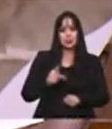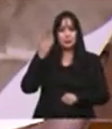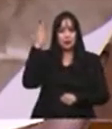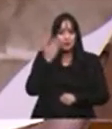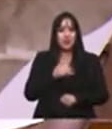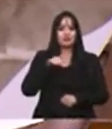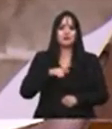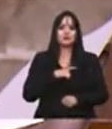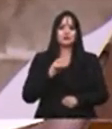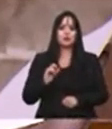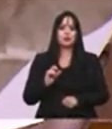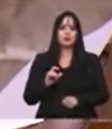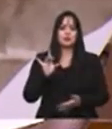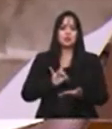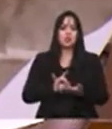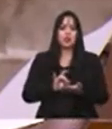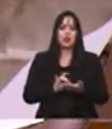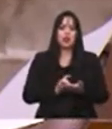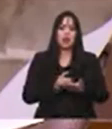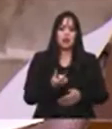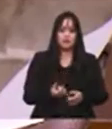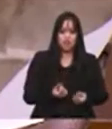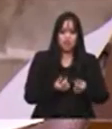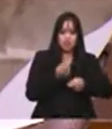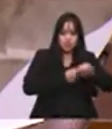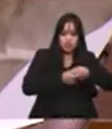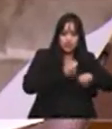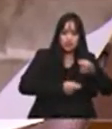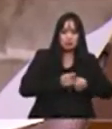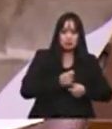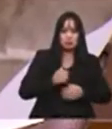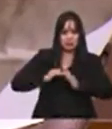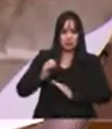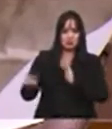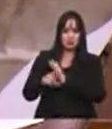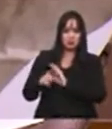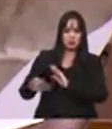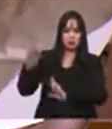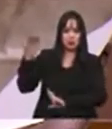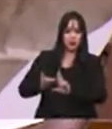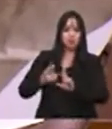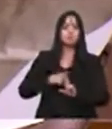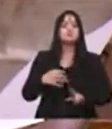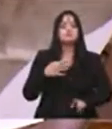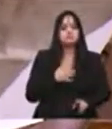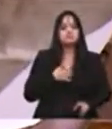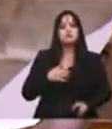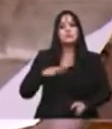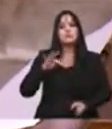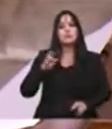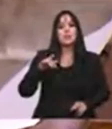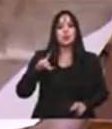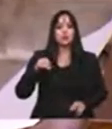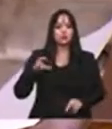ação penal, temos as imputações de lavagem de dinheiro praticada pelos réus. Iniciamos com as condutas de Fernando Collor, destacando a